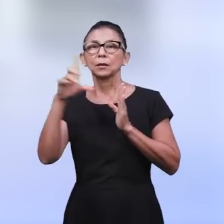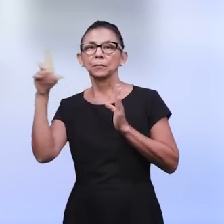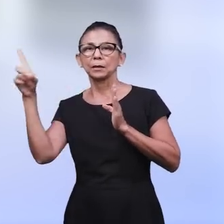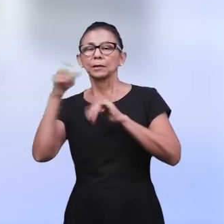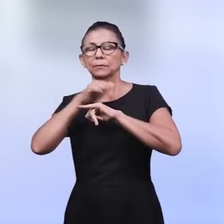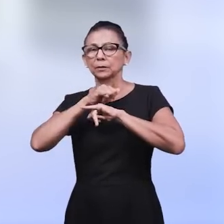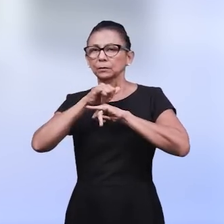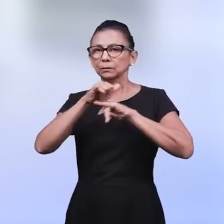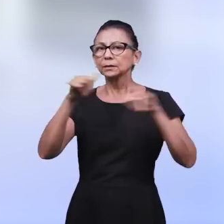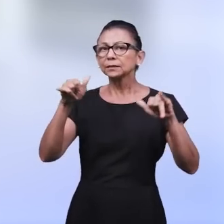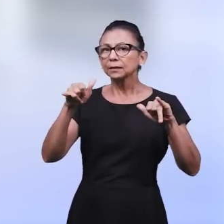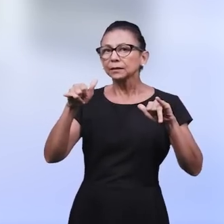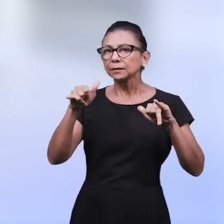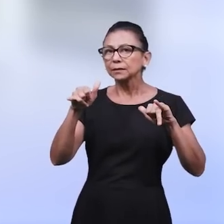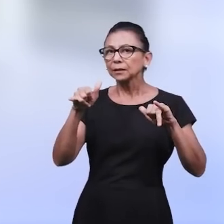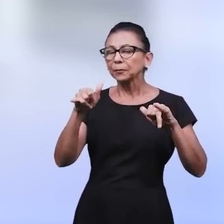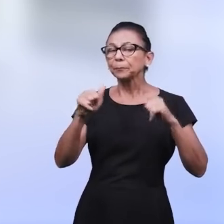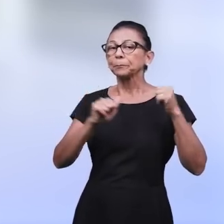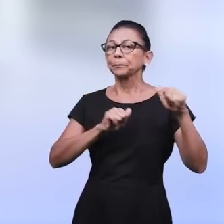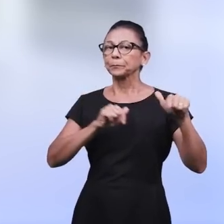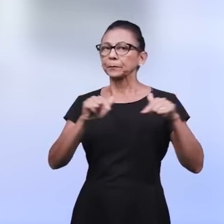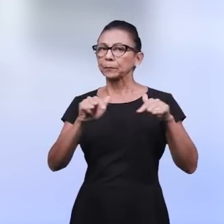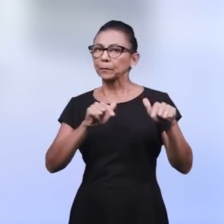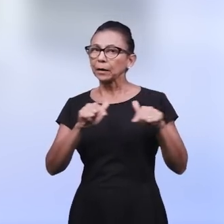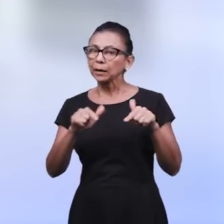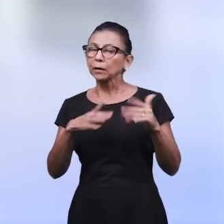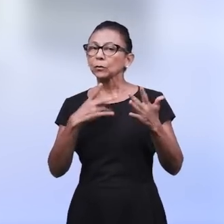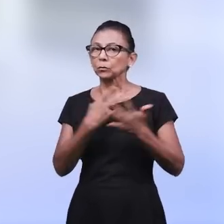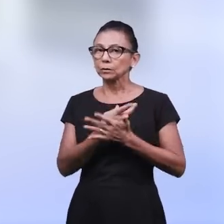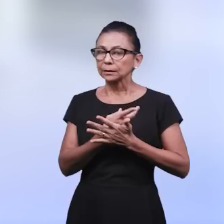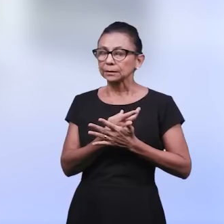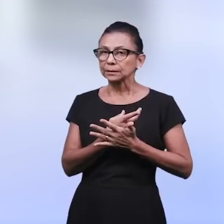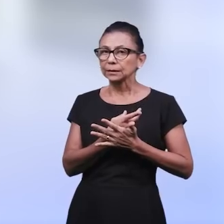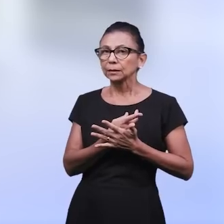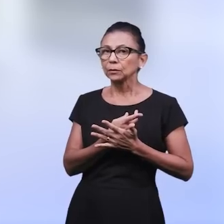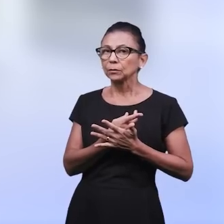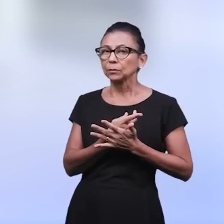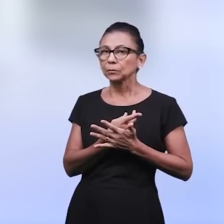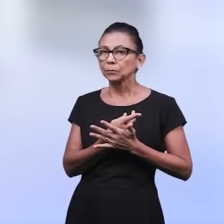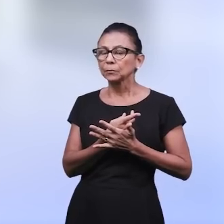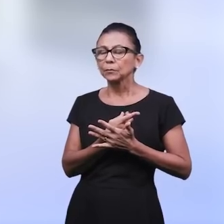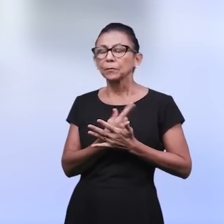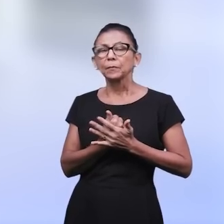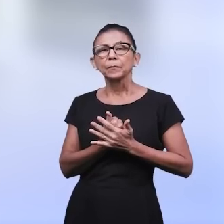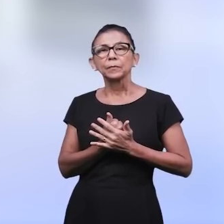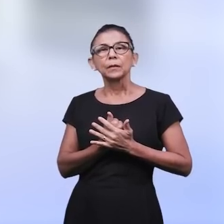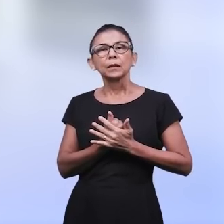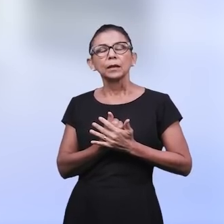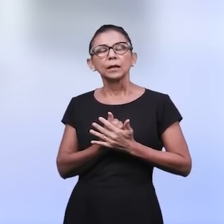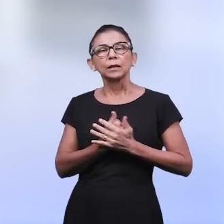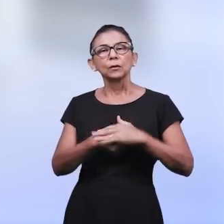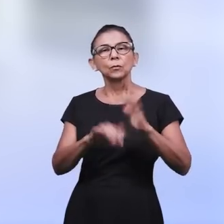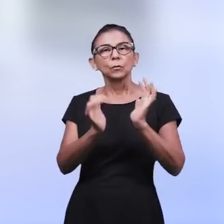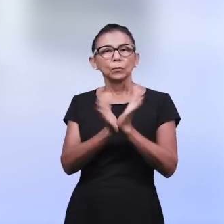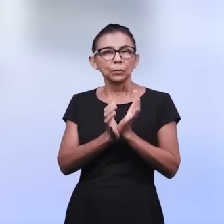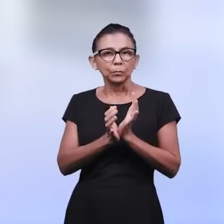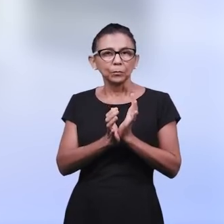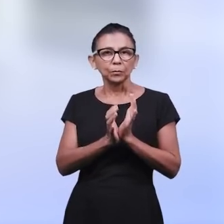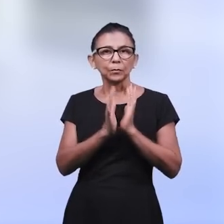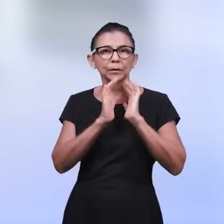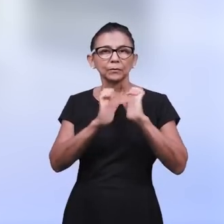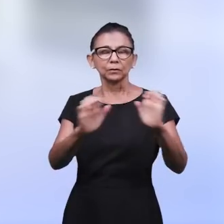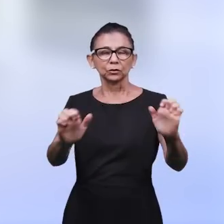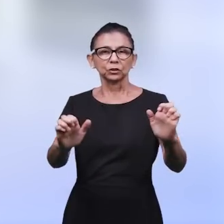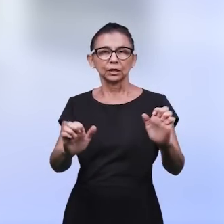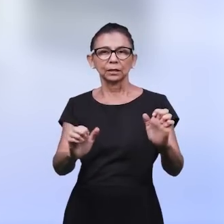anunciada. E esse trabalho ele foi realizado em preparo à edição do Evangelho Sem Fronteira, que ocorrerá ali